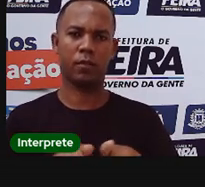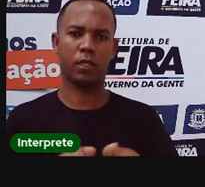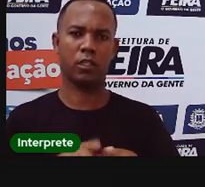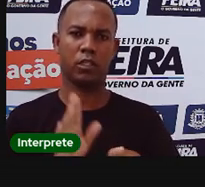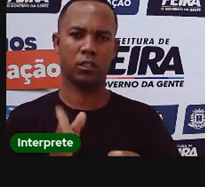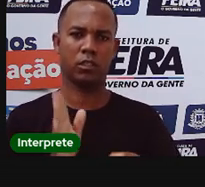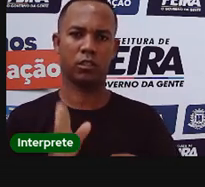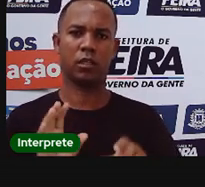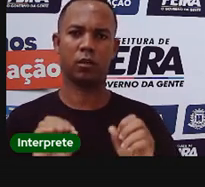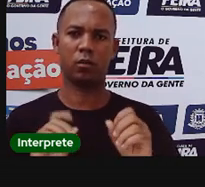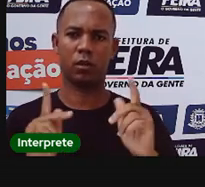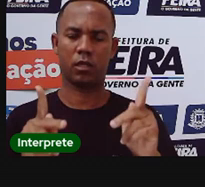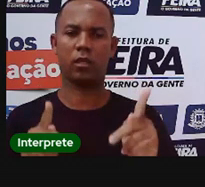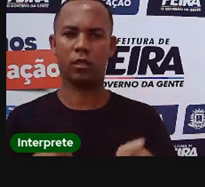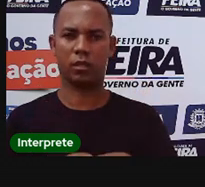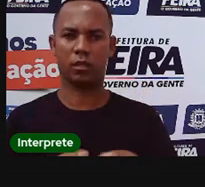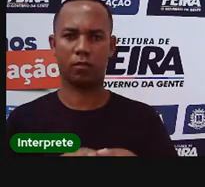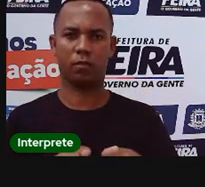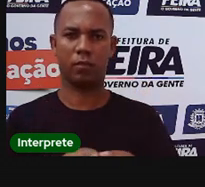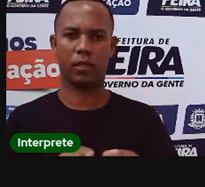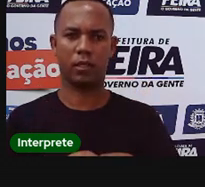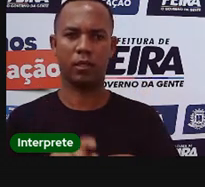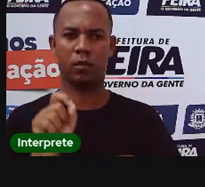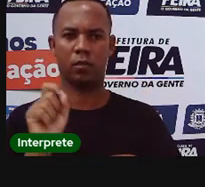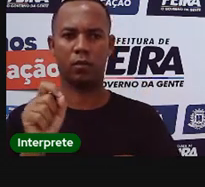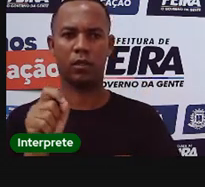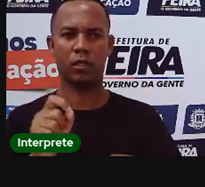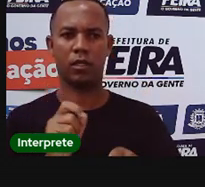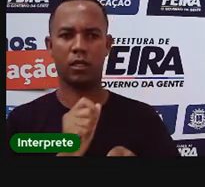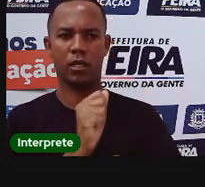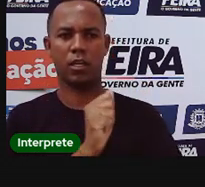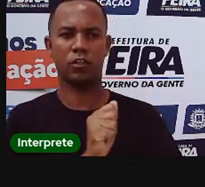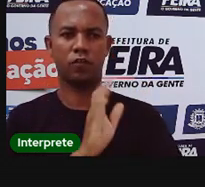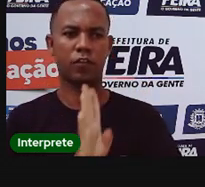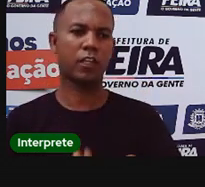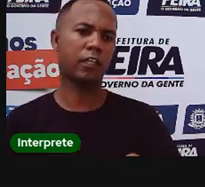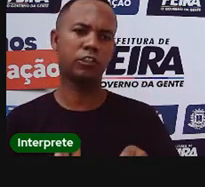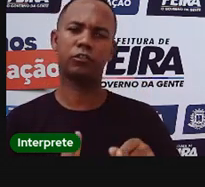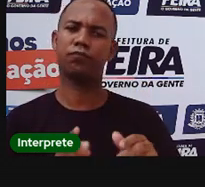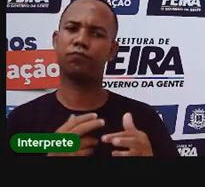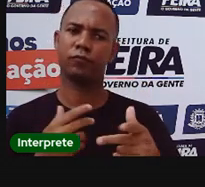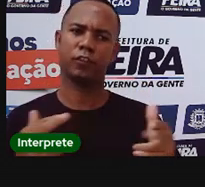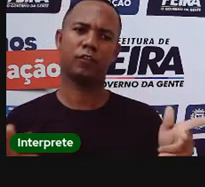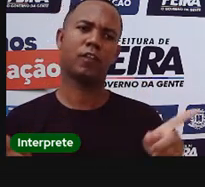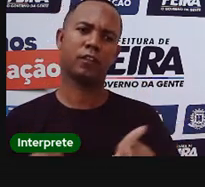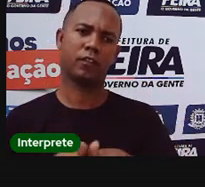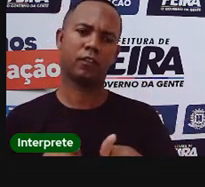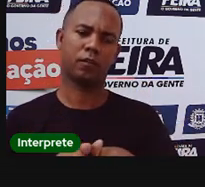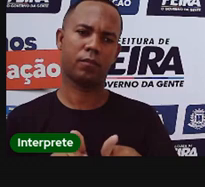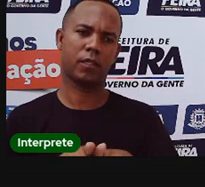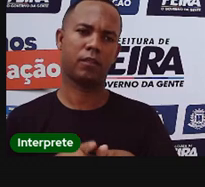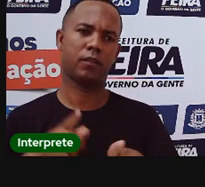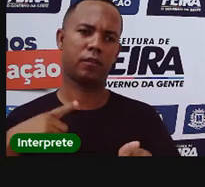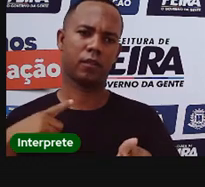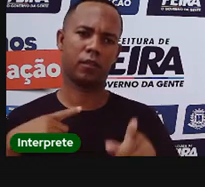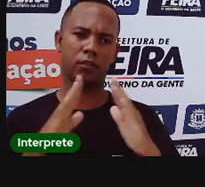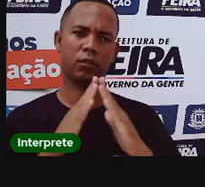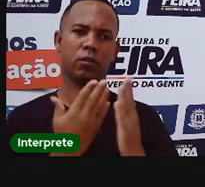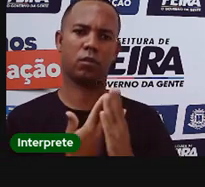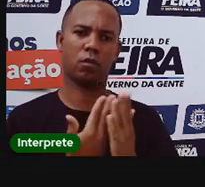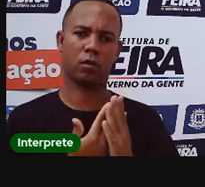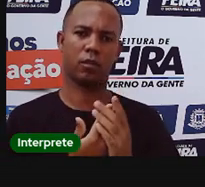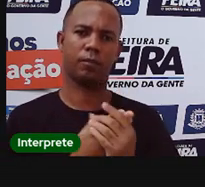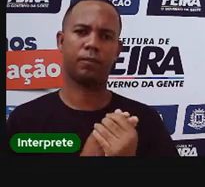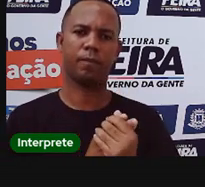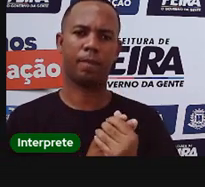falei anteriormente, ou vai receber ainda, algumas atividades impressas da sua escola. Então, essas anotações da aula de hoje e